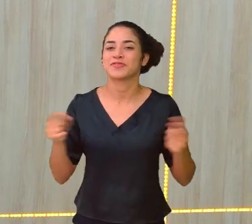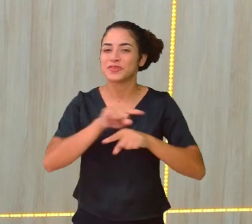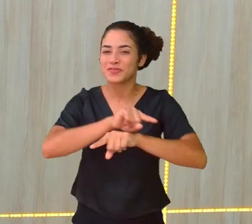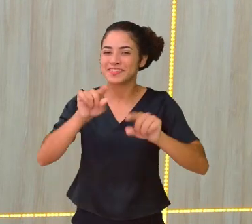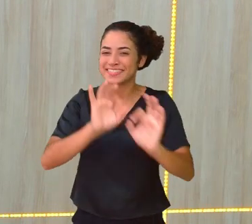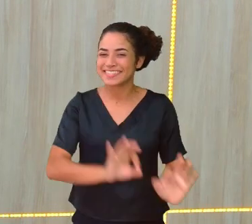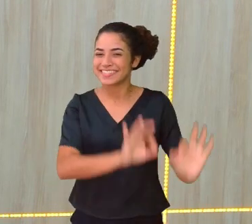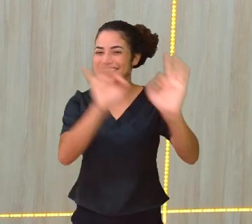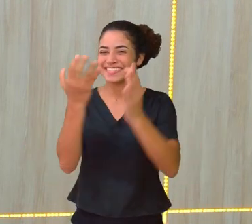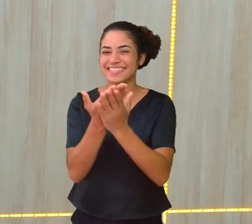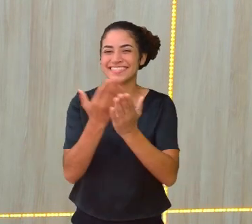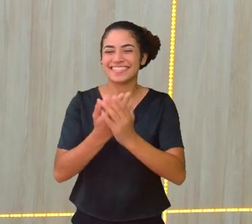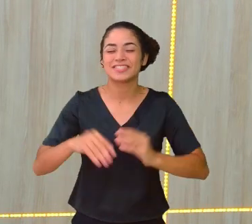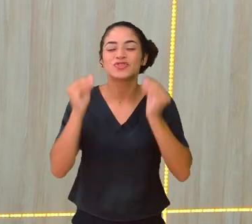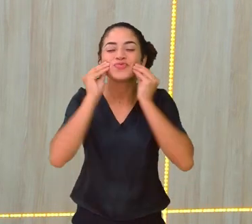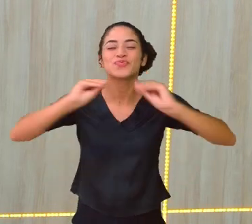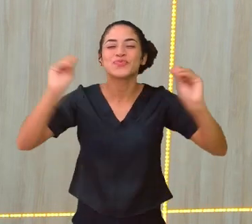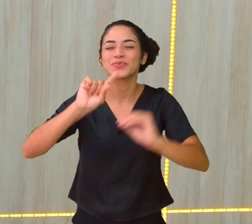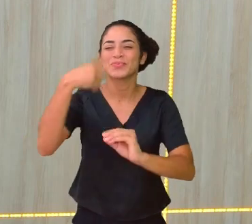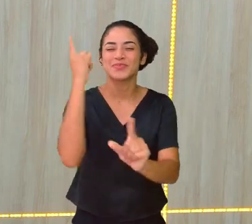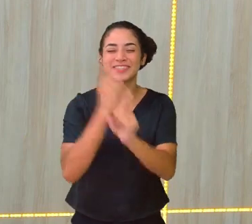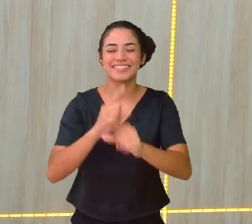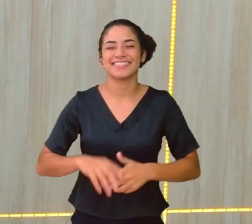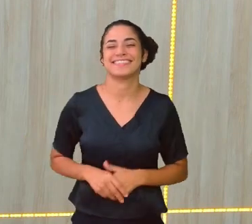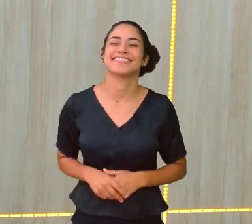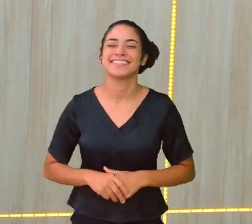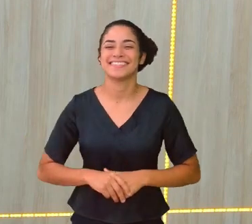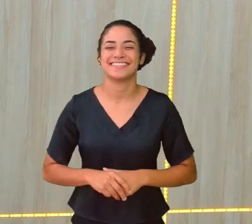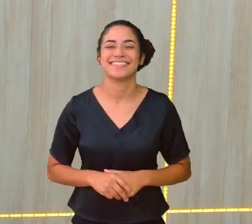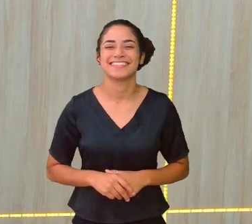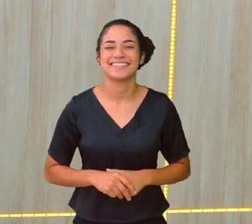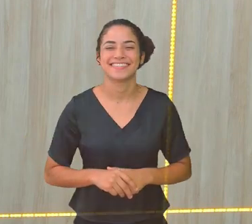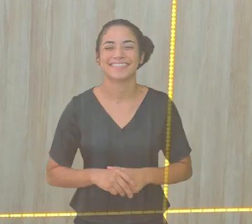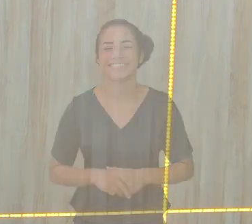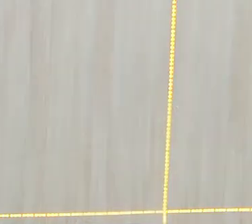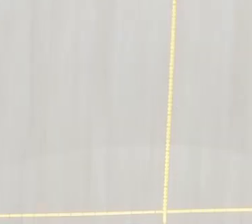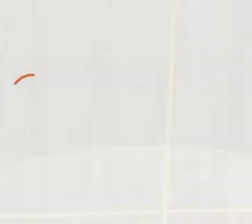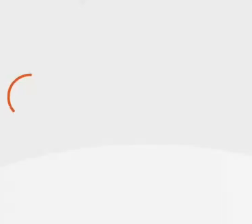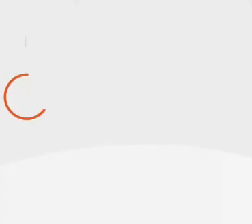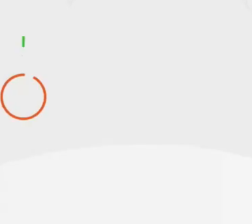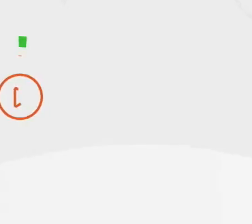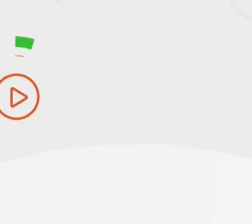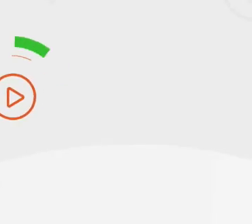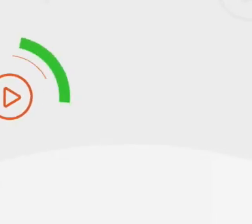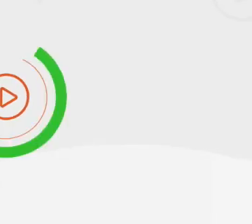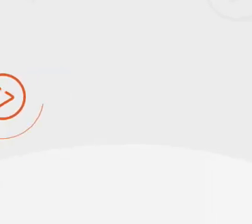que está aí assistindo essa aula. Um beijo, até a próxima.